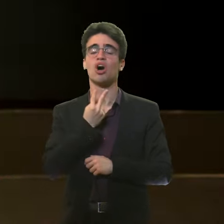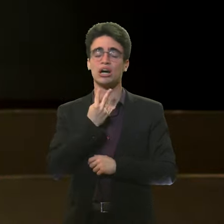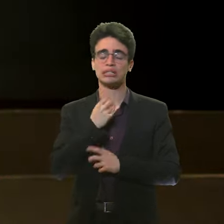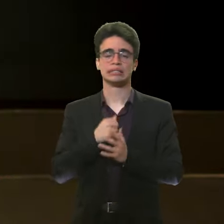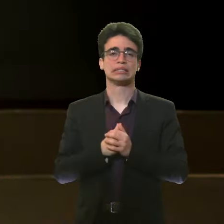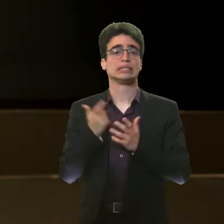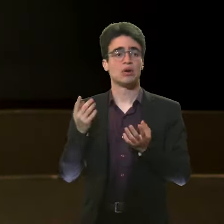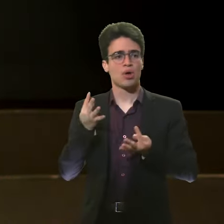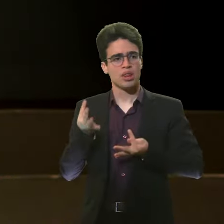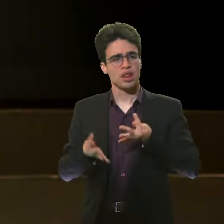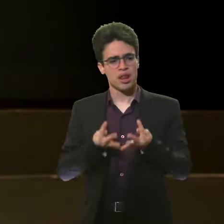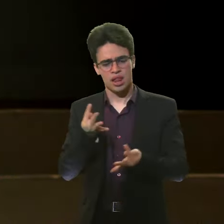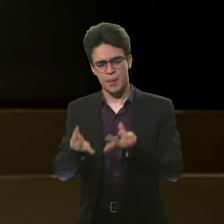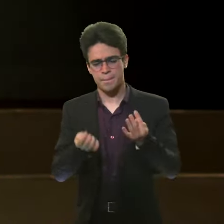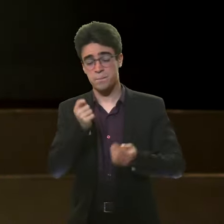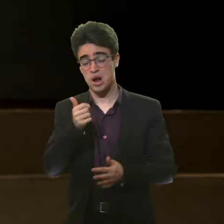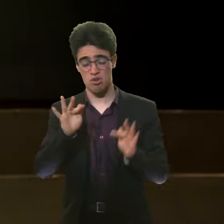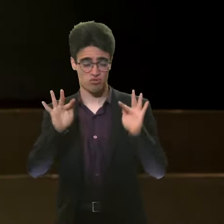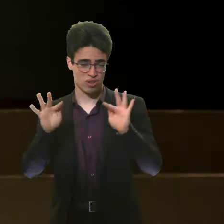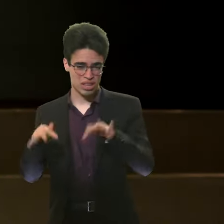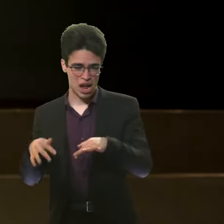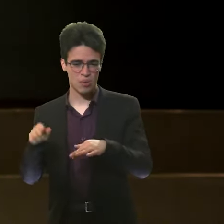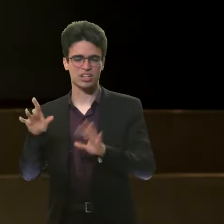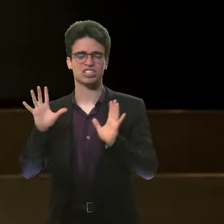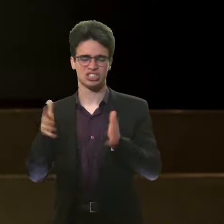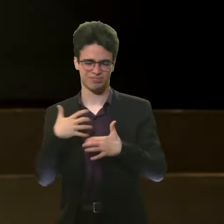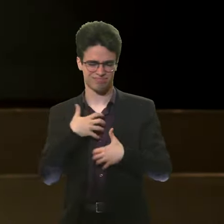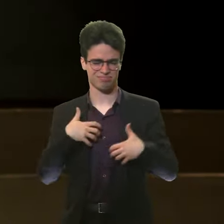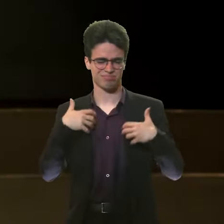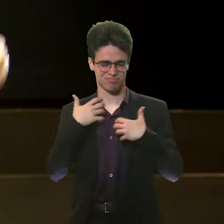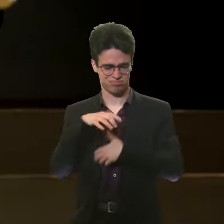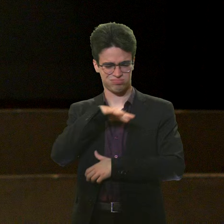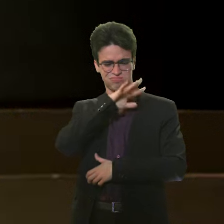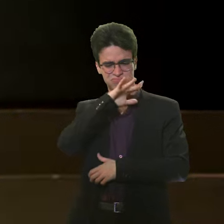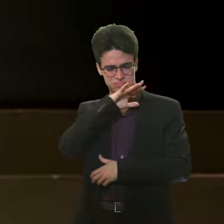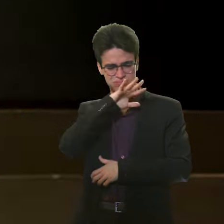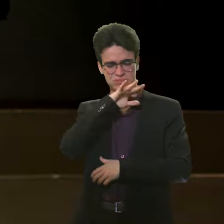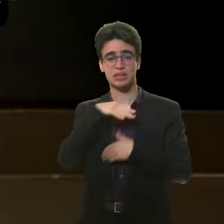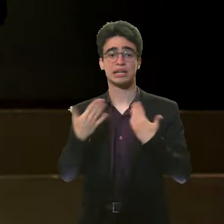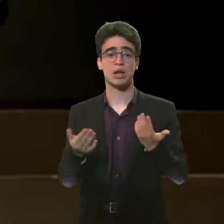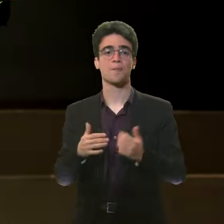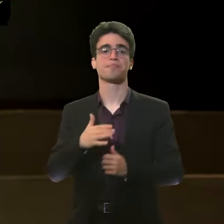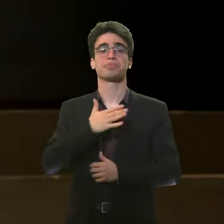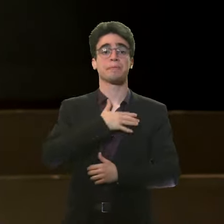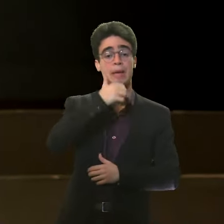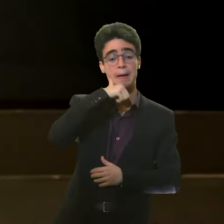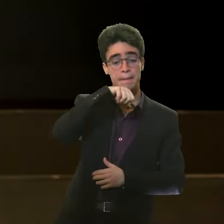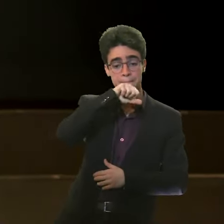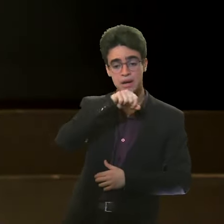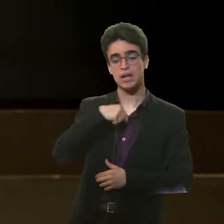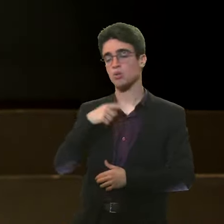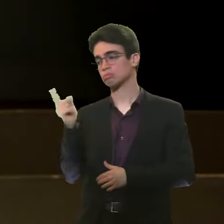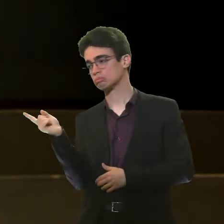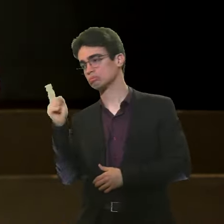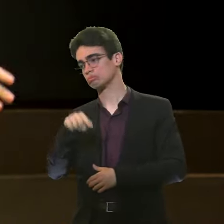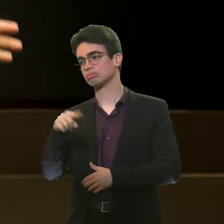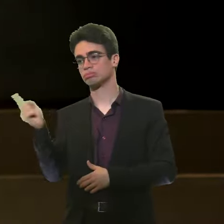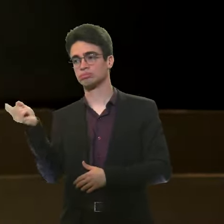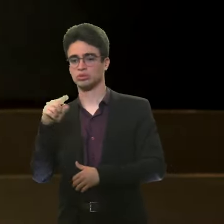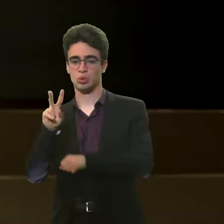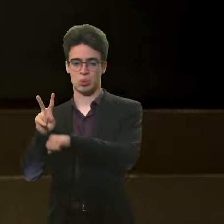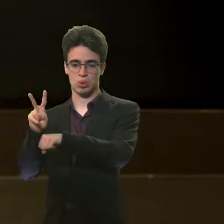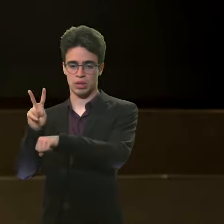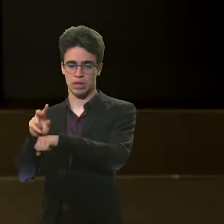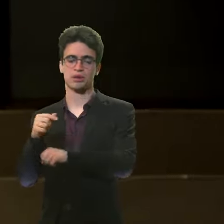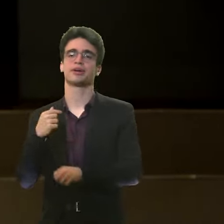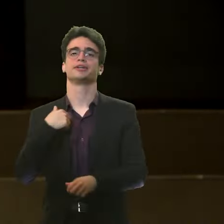do tratamento, ele já estava bem malzinho assim, e então eu revezava com a minha mãe o cuidado dele. Eu passava o